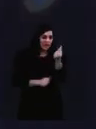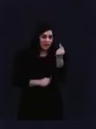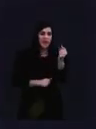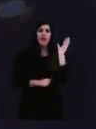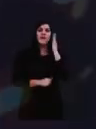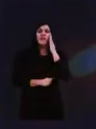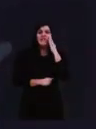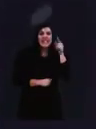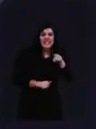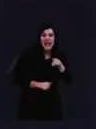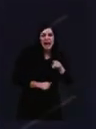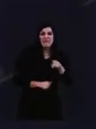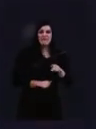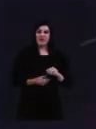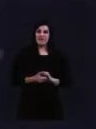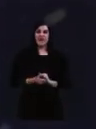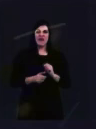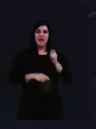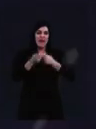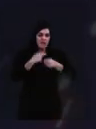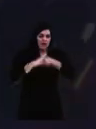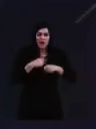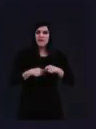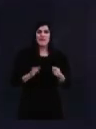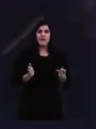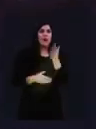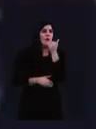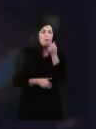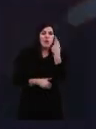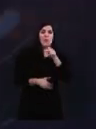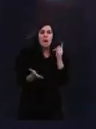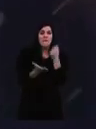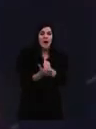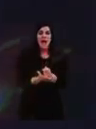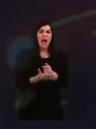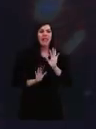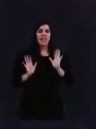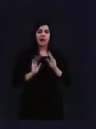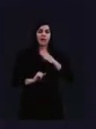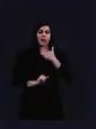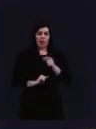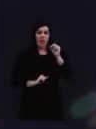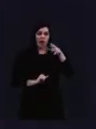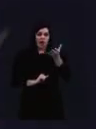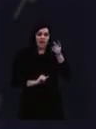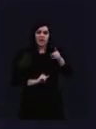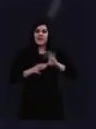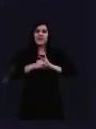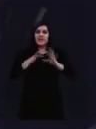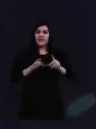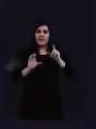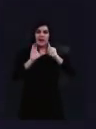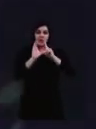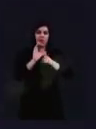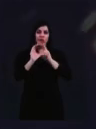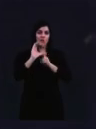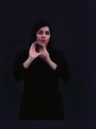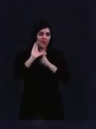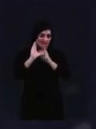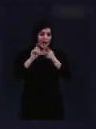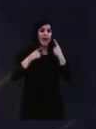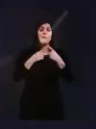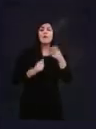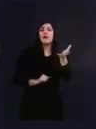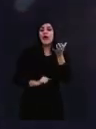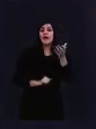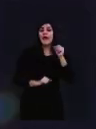miséria. Você nunca vai prosperar, não dá para pagar a sua comida isso. O que eu quero é que você se liberte das garras desses comunistas, porque eles querem emburrecer nosso povo